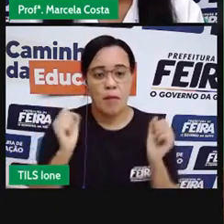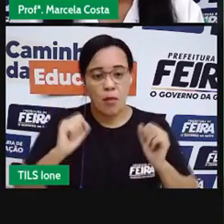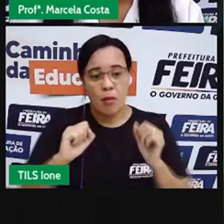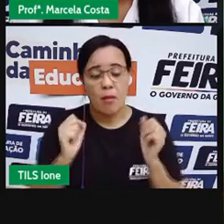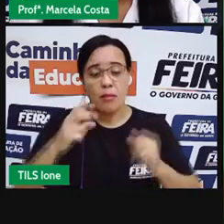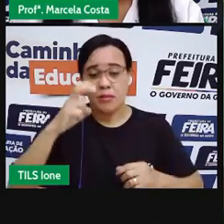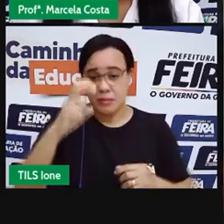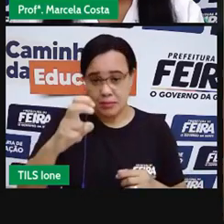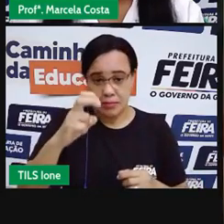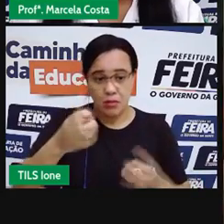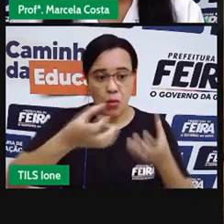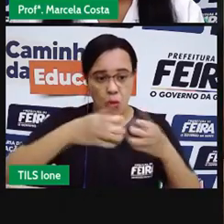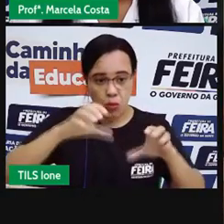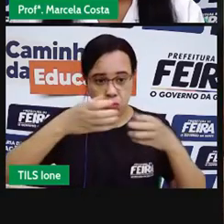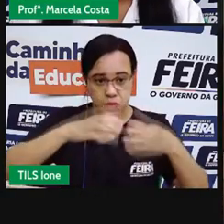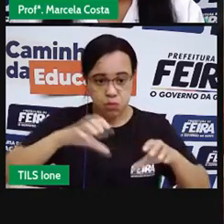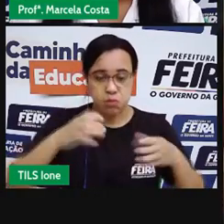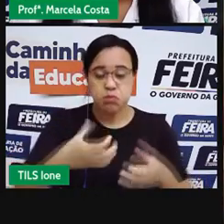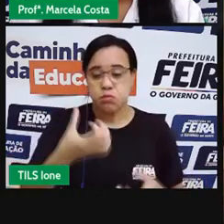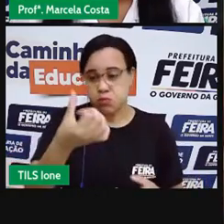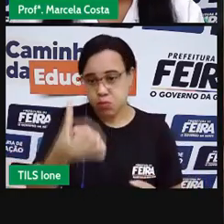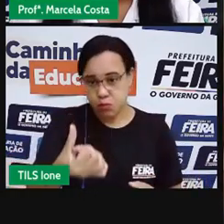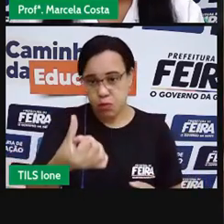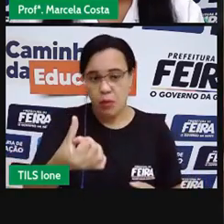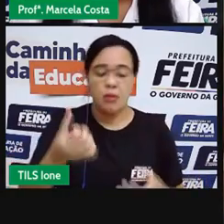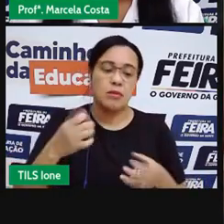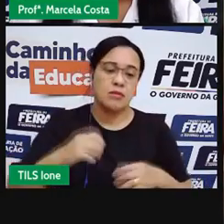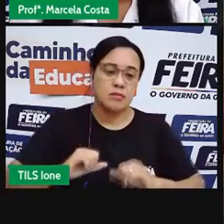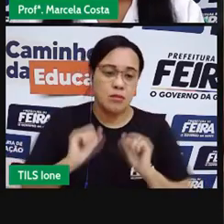bota cinco, bota seis,